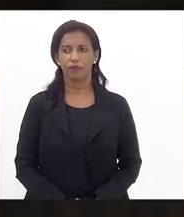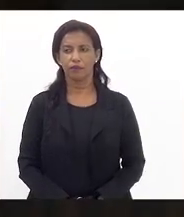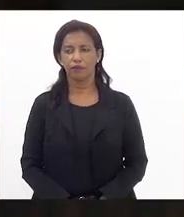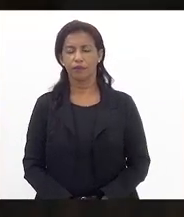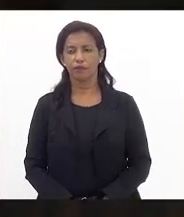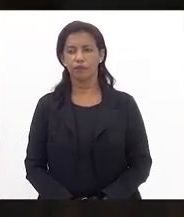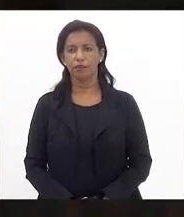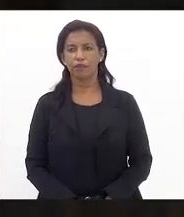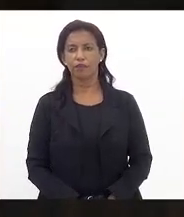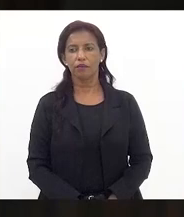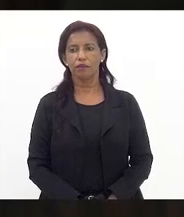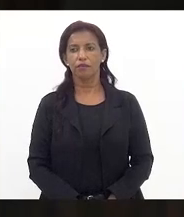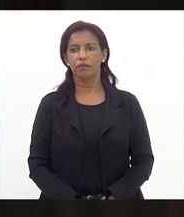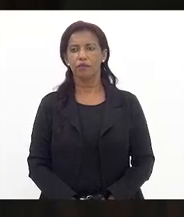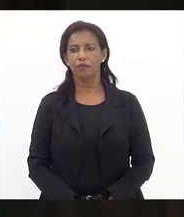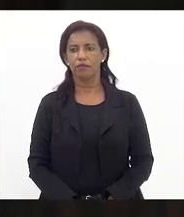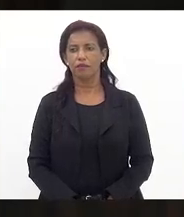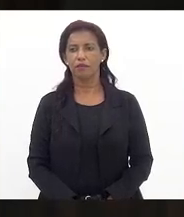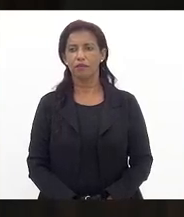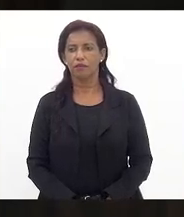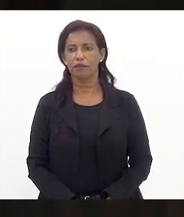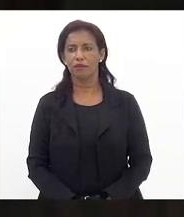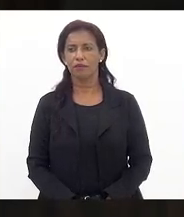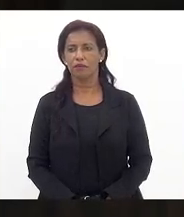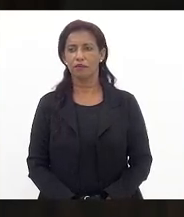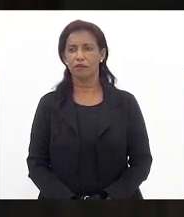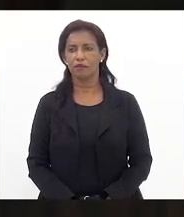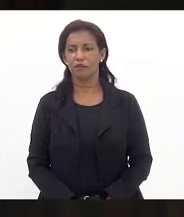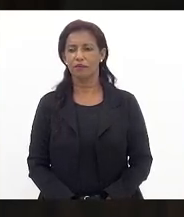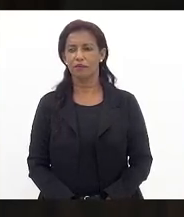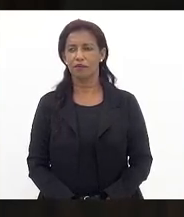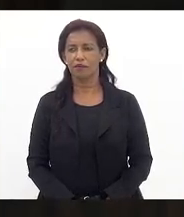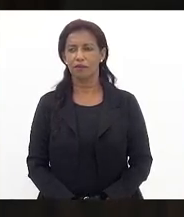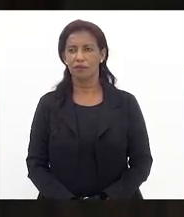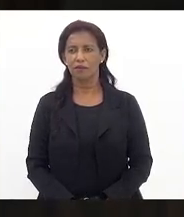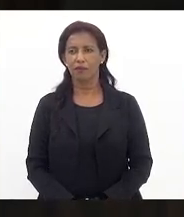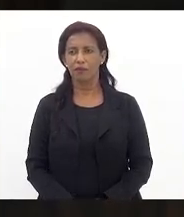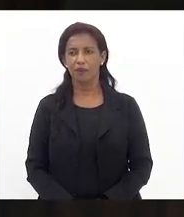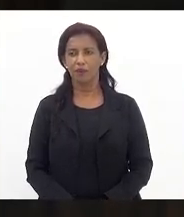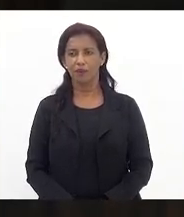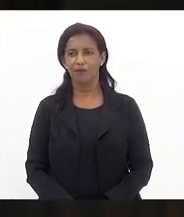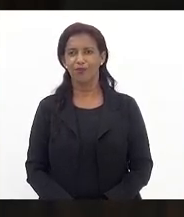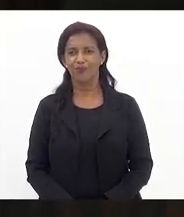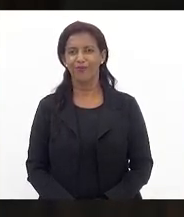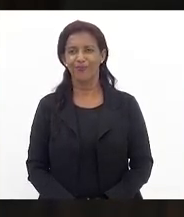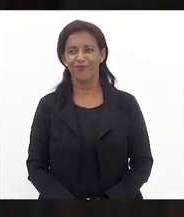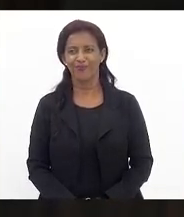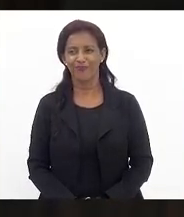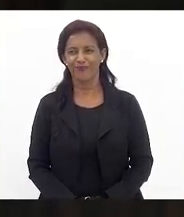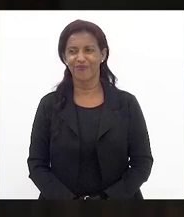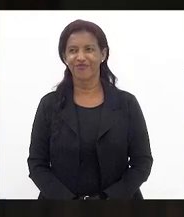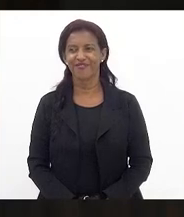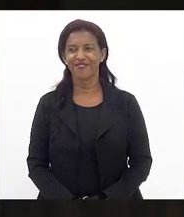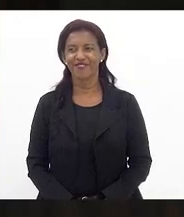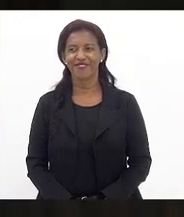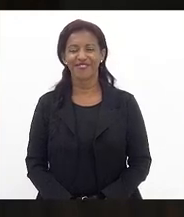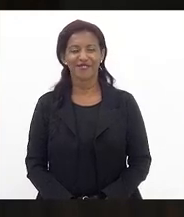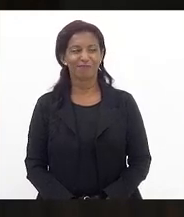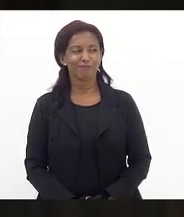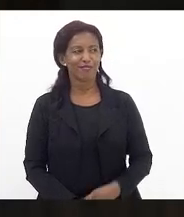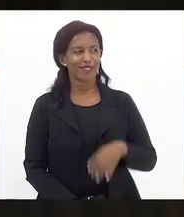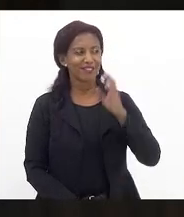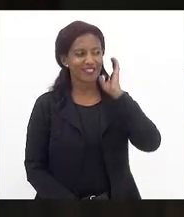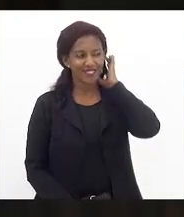Obrigada, deputada Marta Rocha. Próxima oradora inscrita, a nobre deputada. Alguém tocou um sonzinho aí em homenagem à fala da deputada